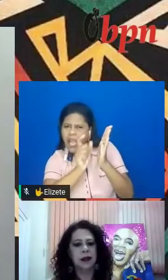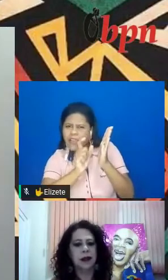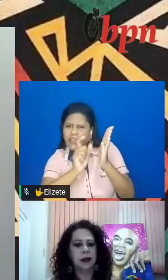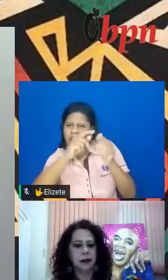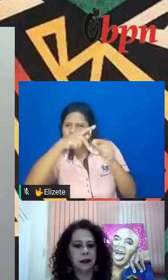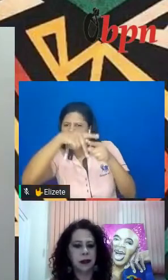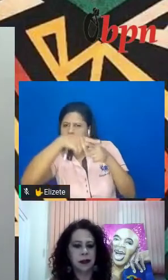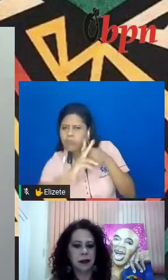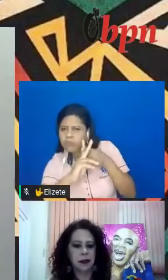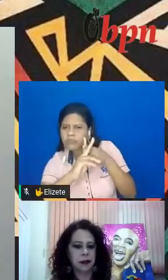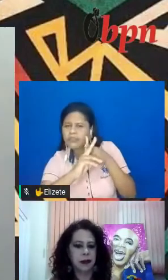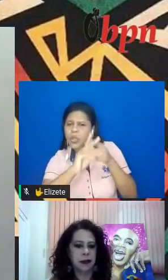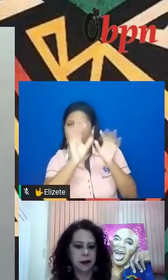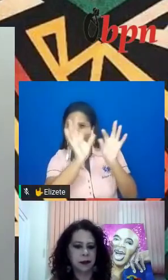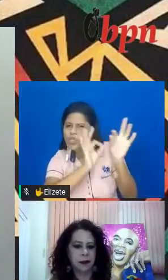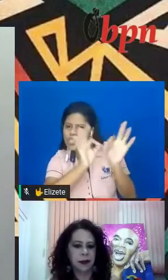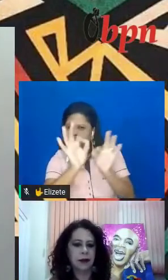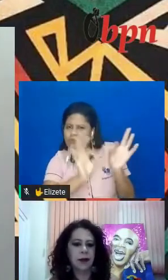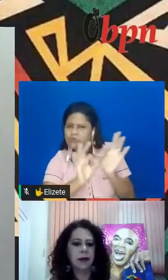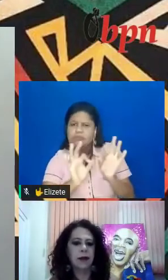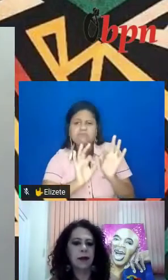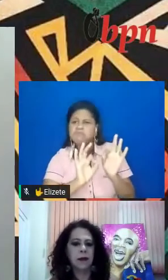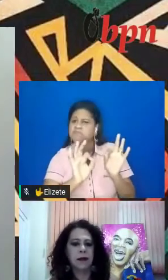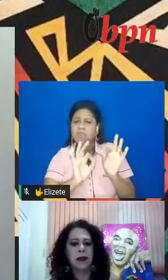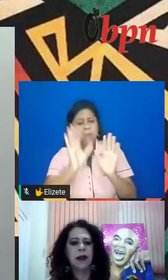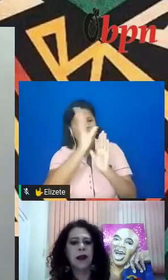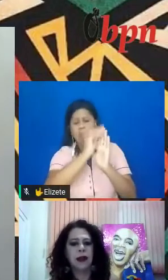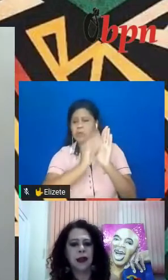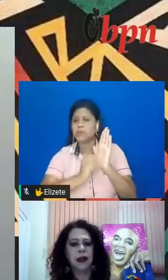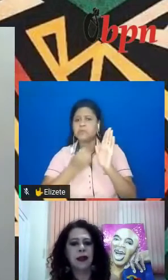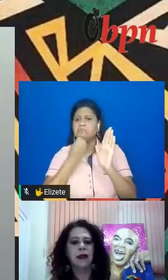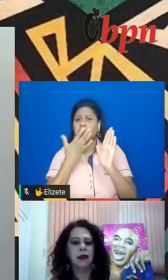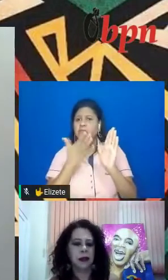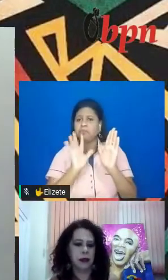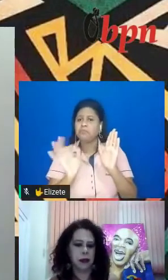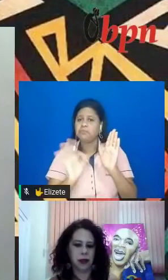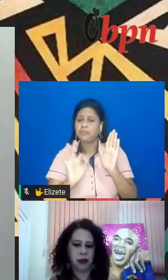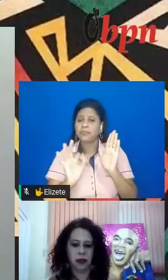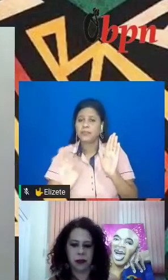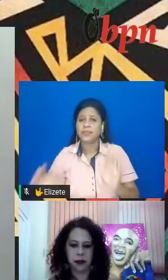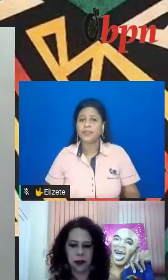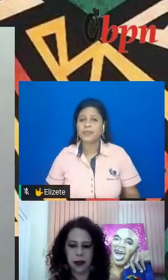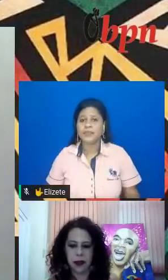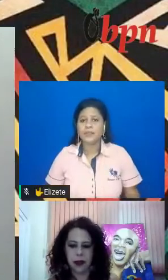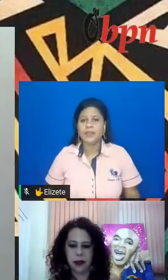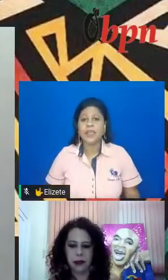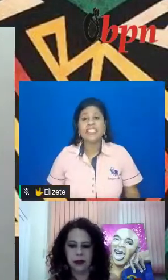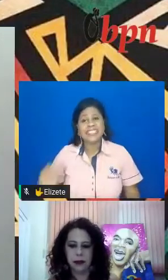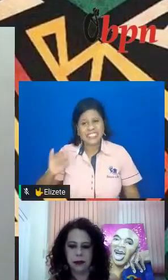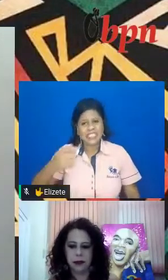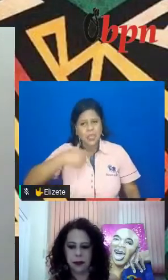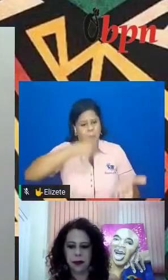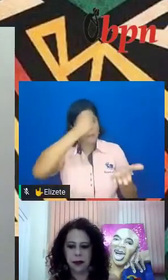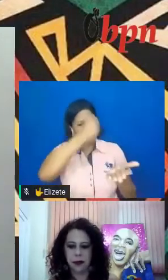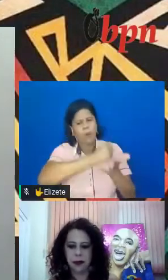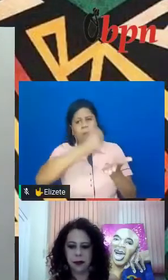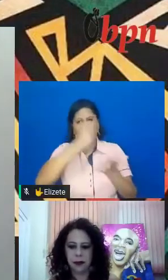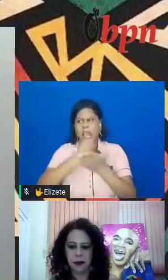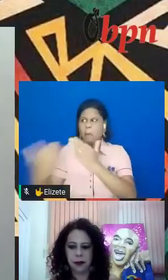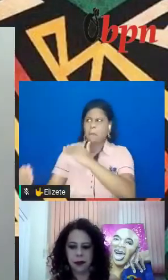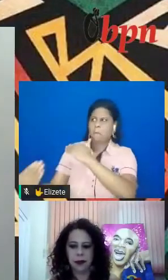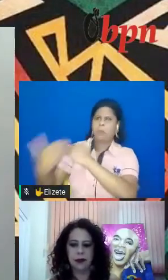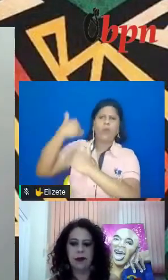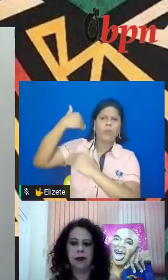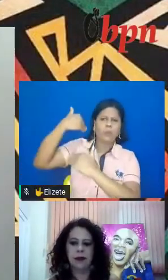e coisa e tal, mas do ponto de vista de conteúdo, não. E o dia também que eu tiver de publicar uma coisa que tiver uma interferência do ponto de vista